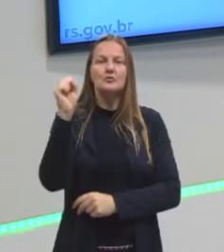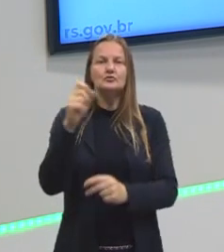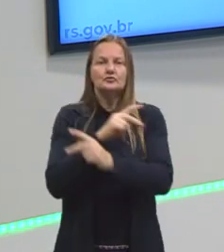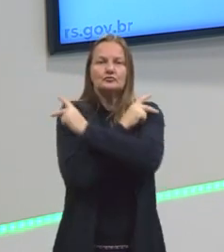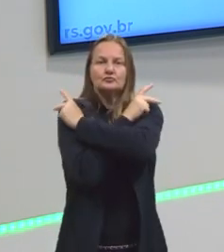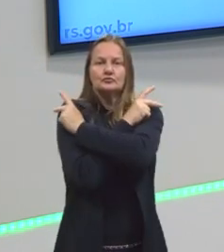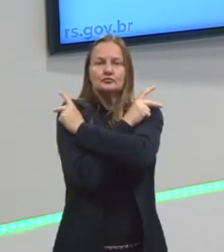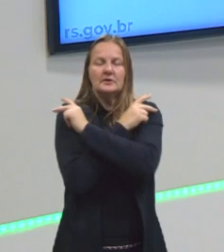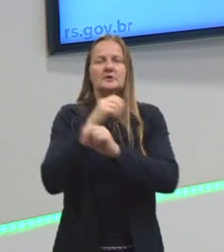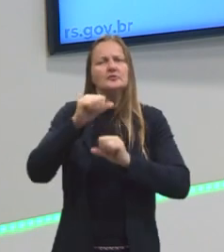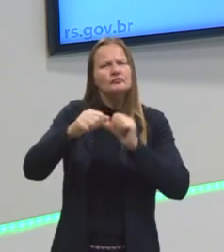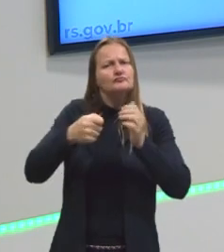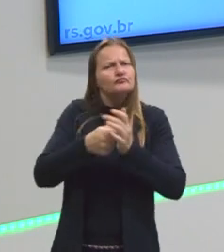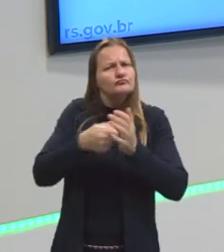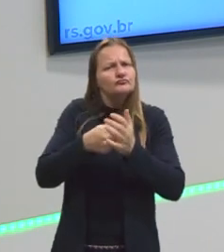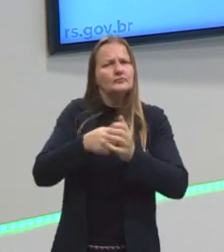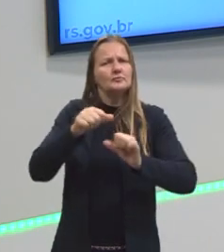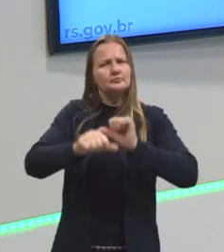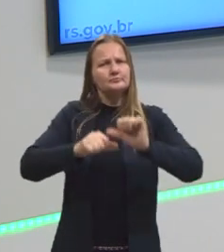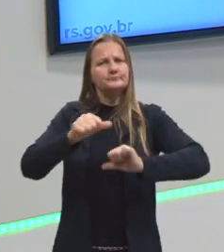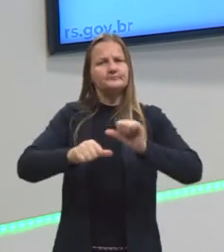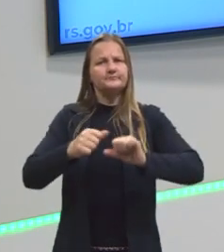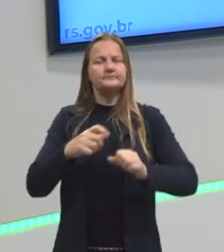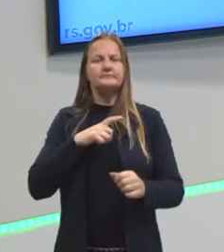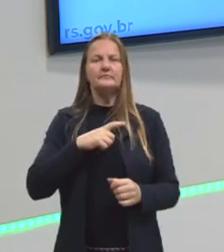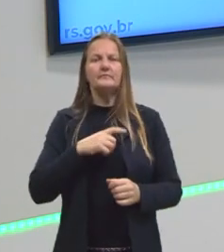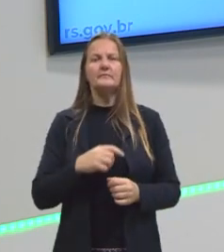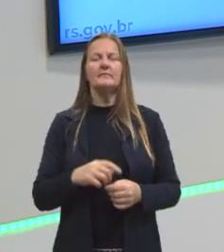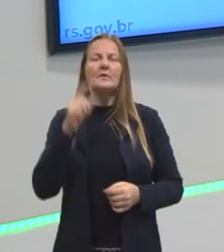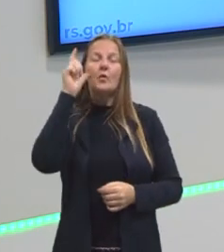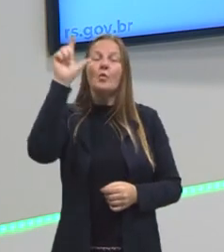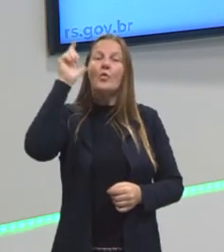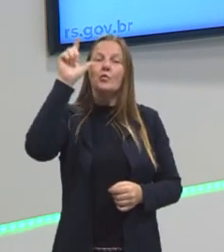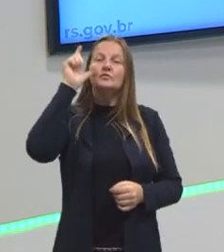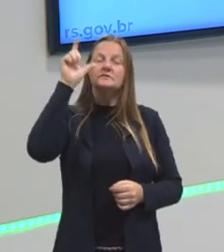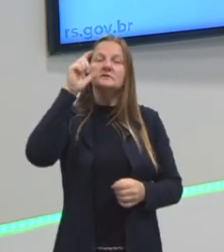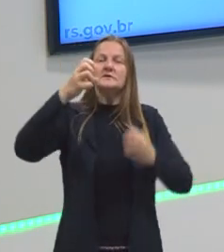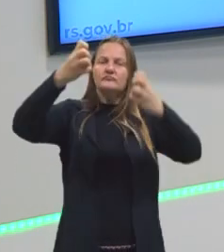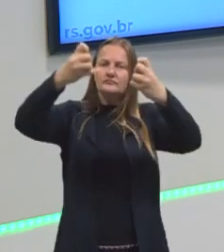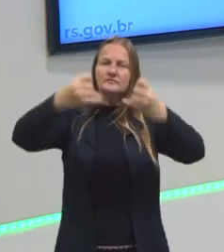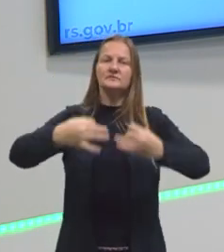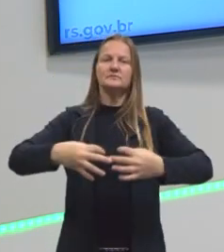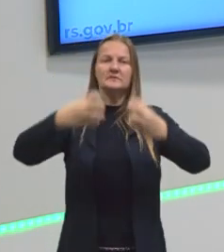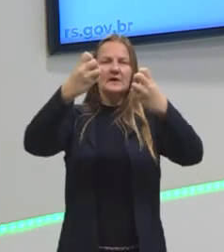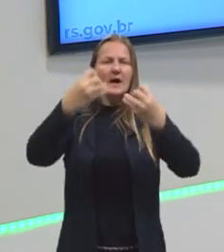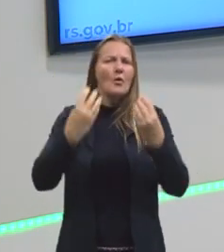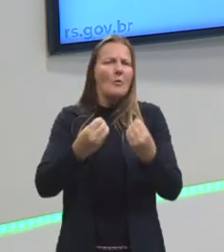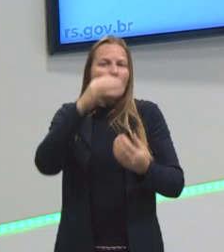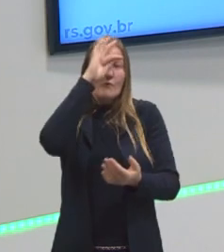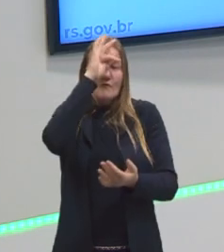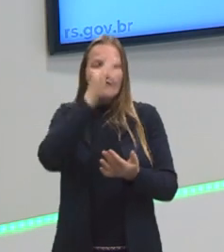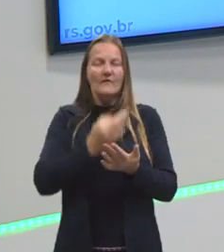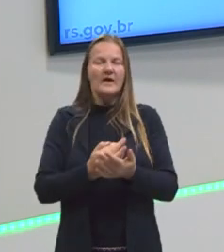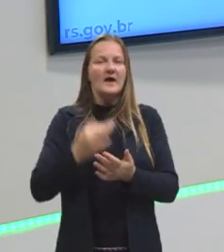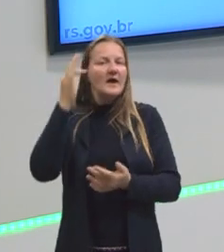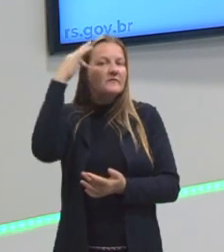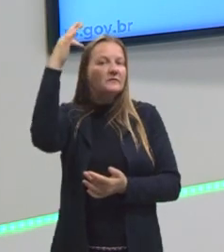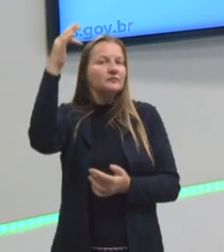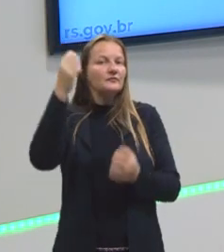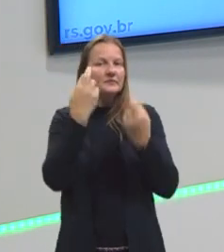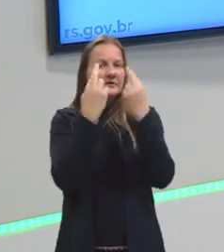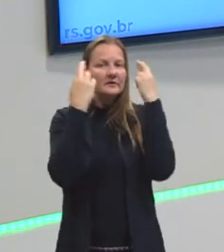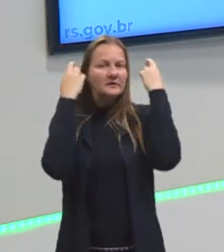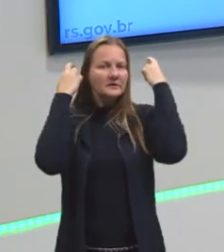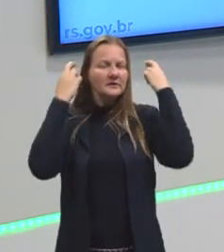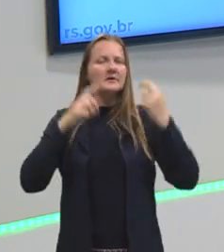então a razão vai ser algo para conseguir explicar melhor a fé EA filosofia grega